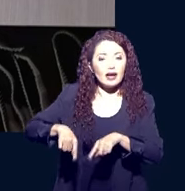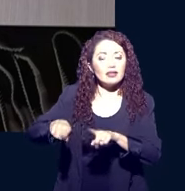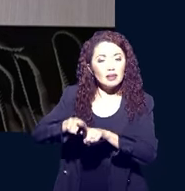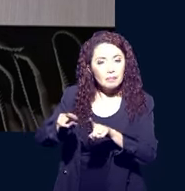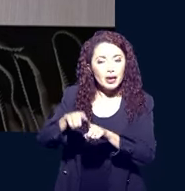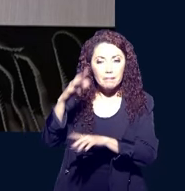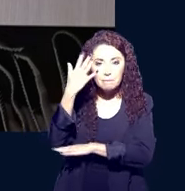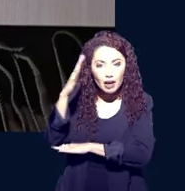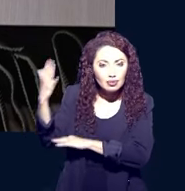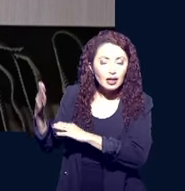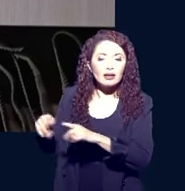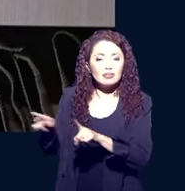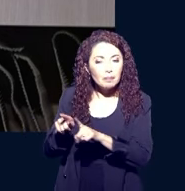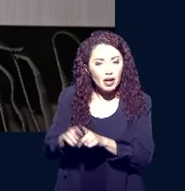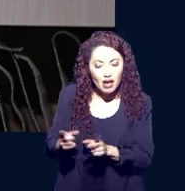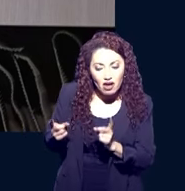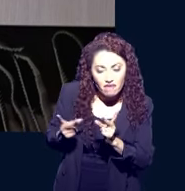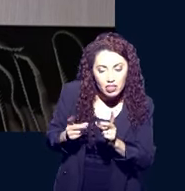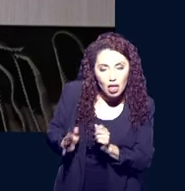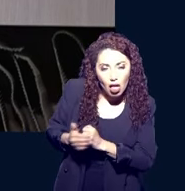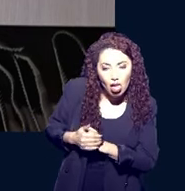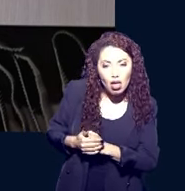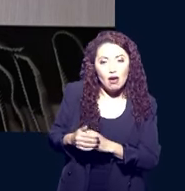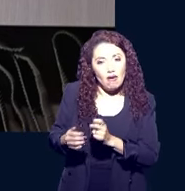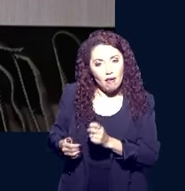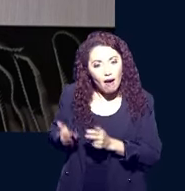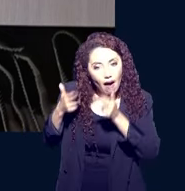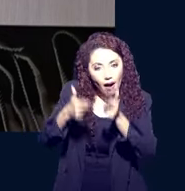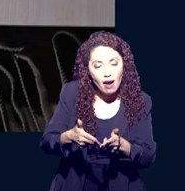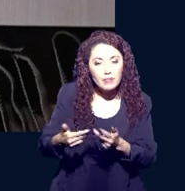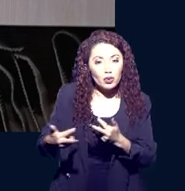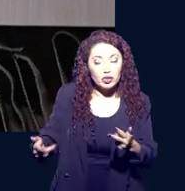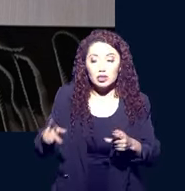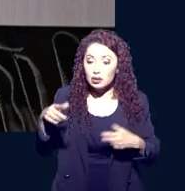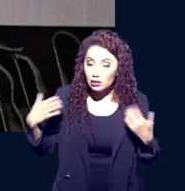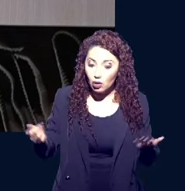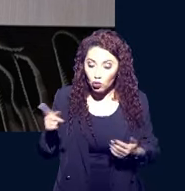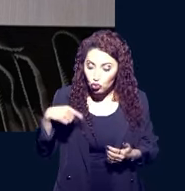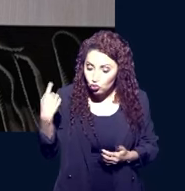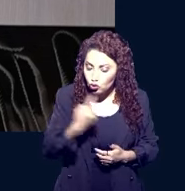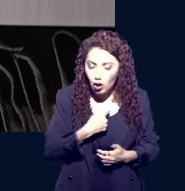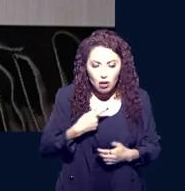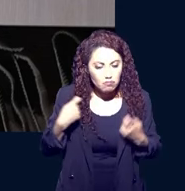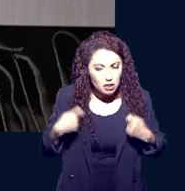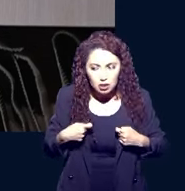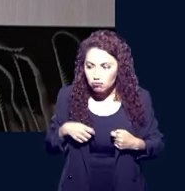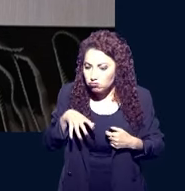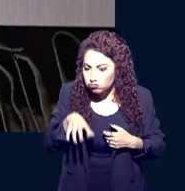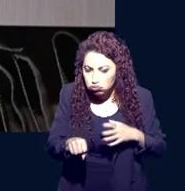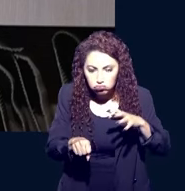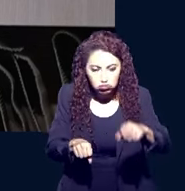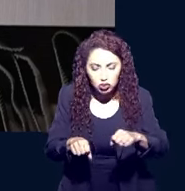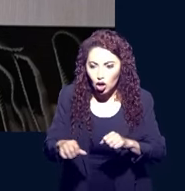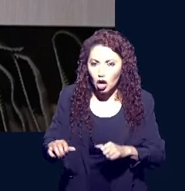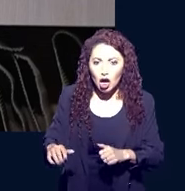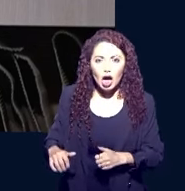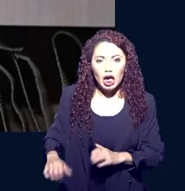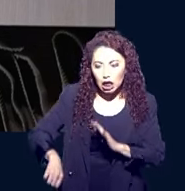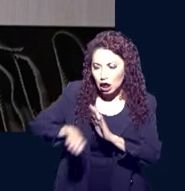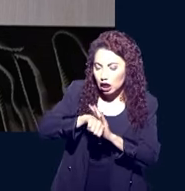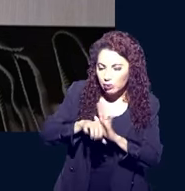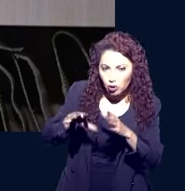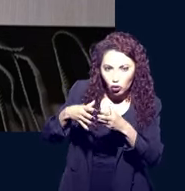contrabando de armas e portanto precisamos reocupar espaços na vida brasileira que foram ocupados p pela